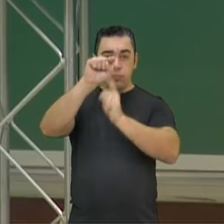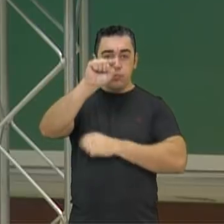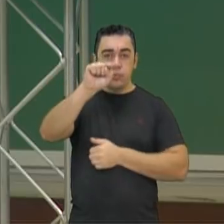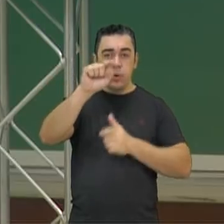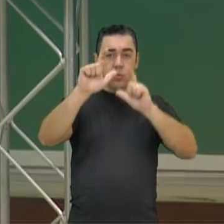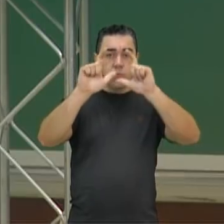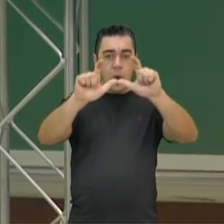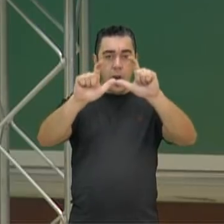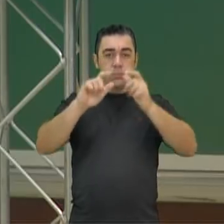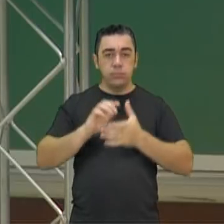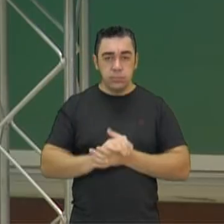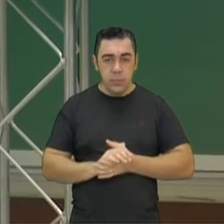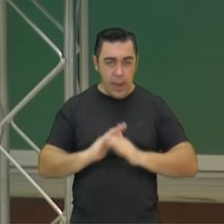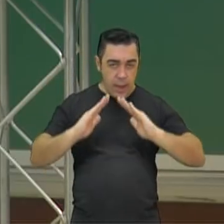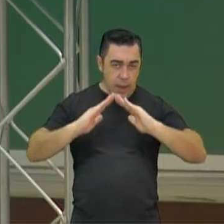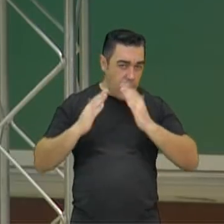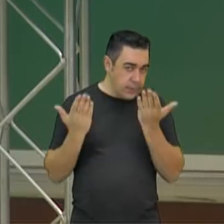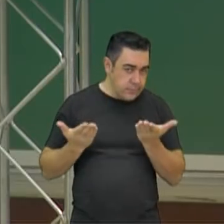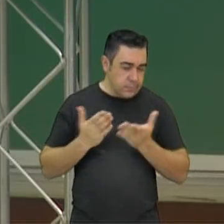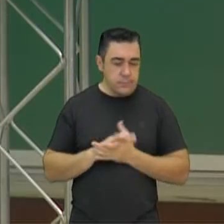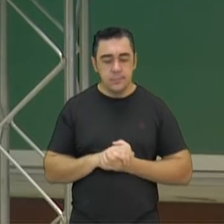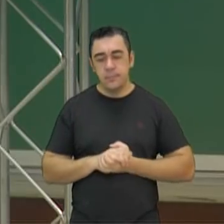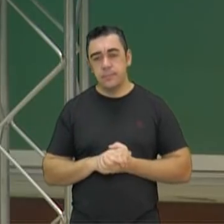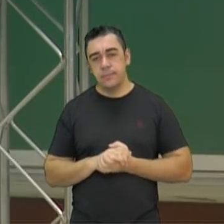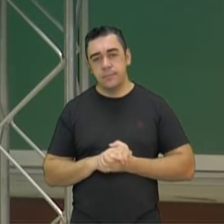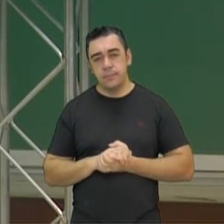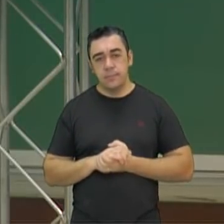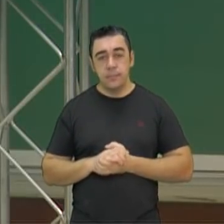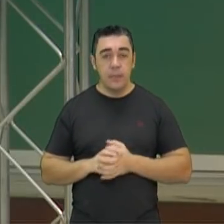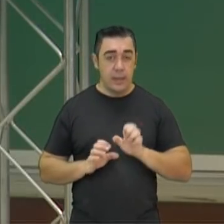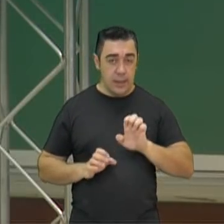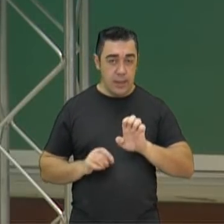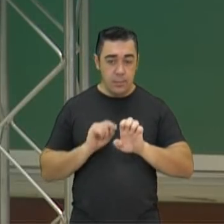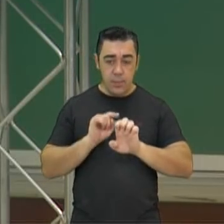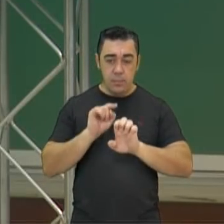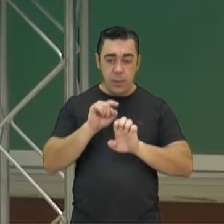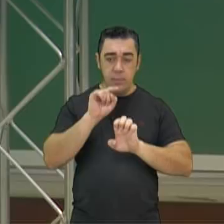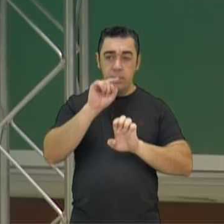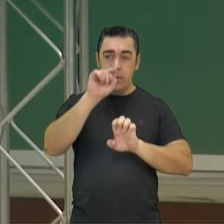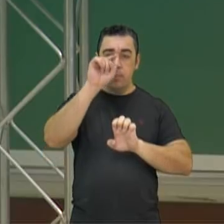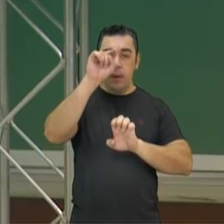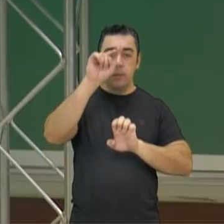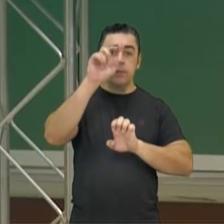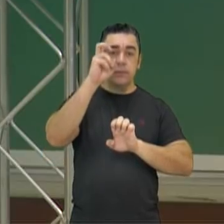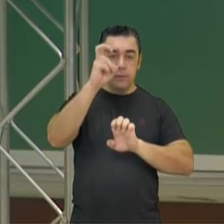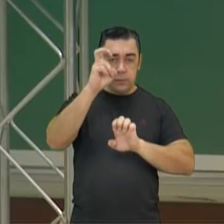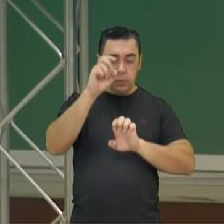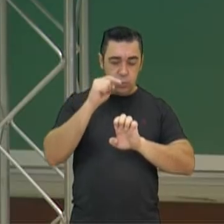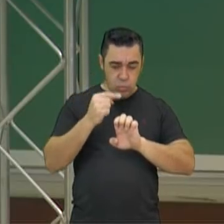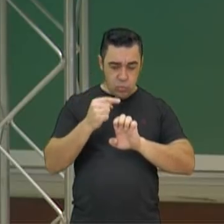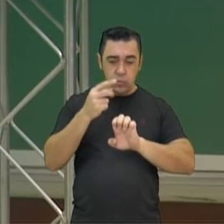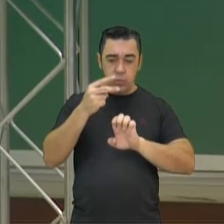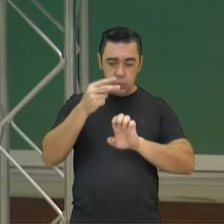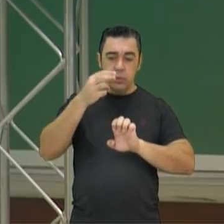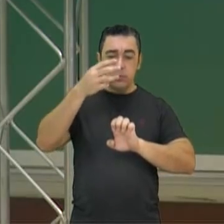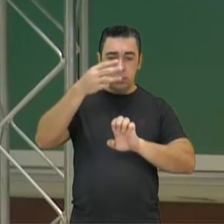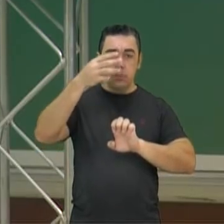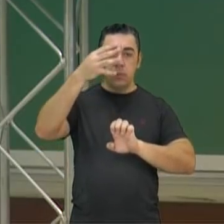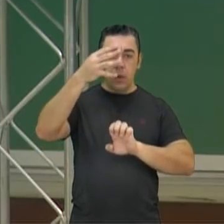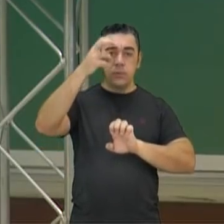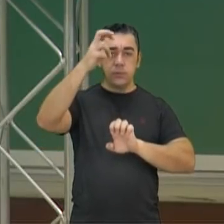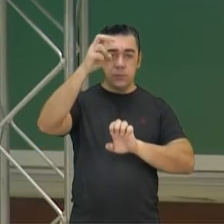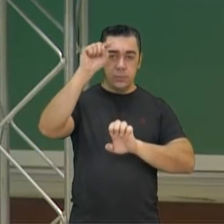que poderia estar ali do tabuleiro. E5, então, letra E, número 5,